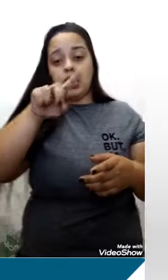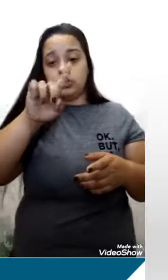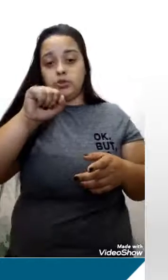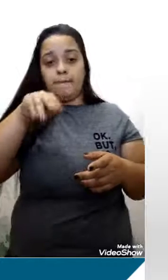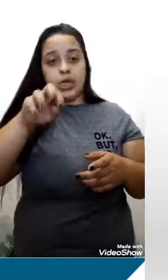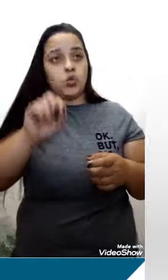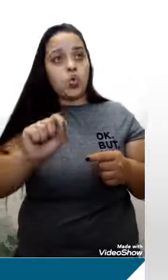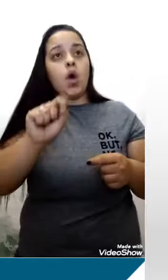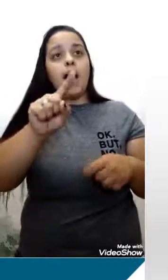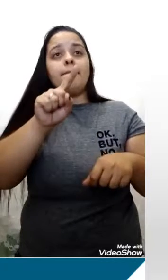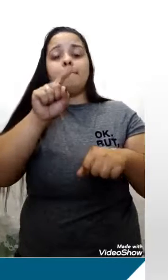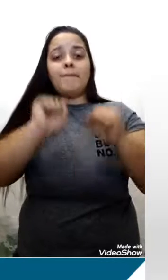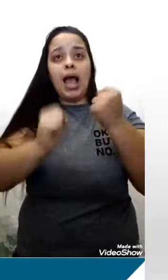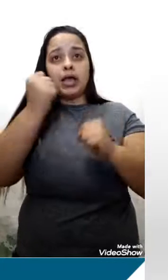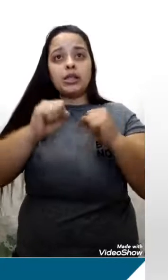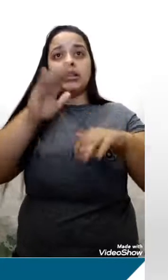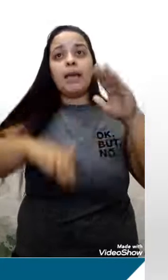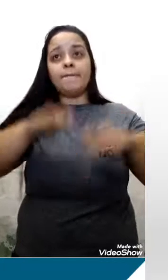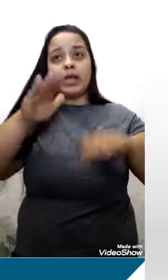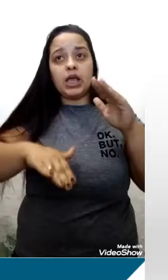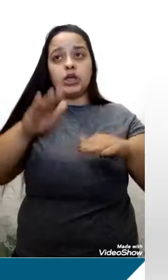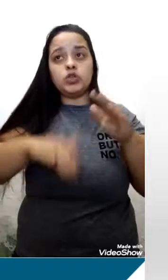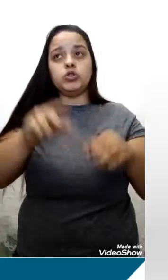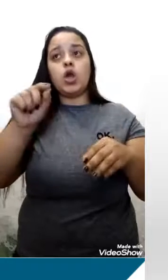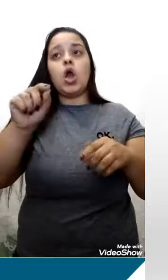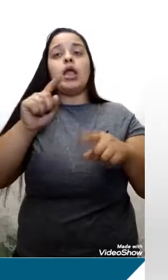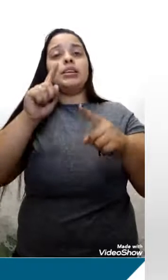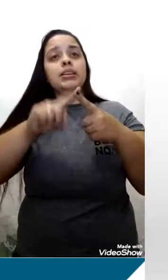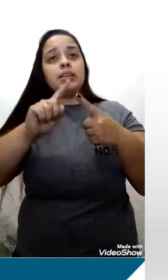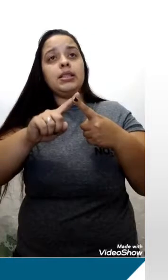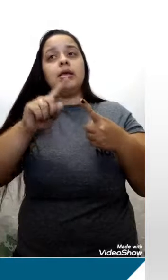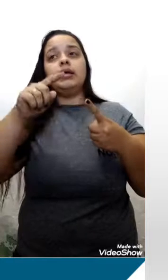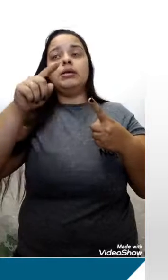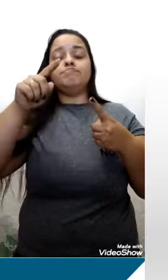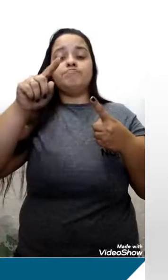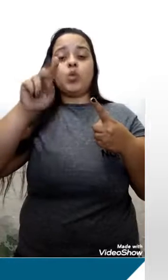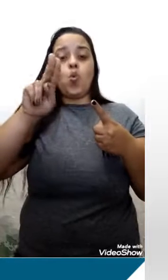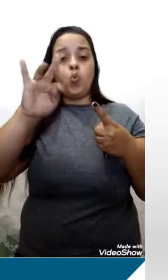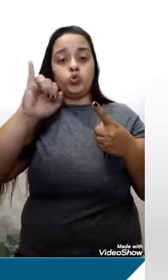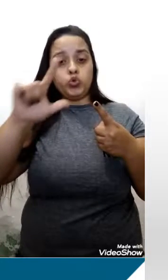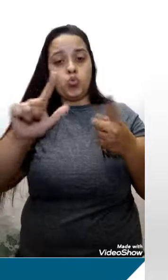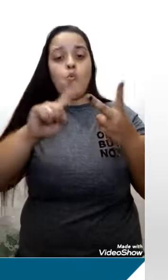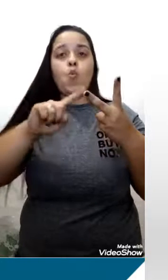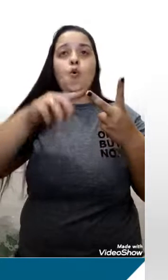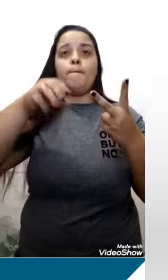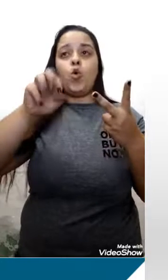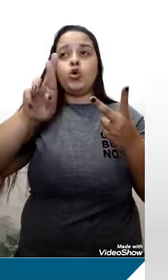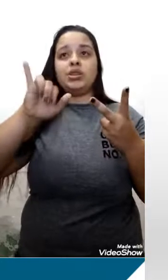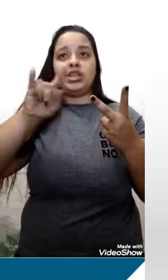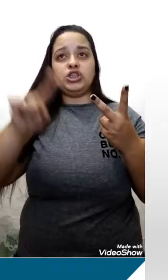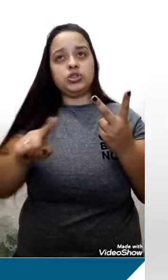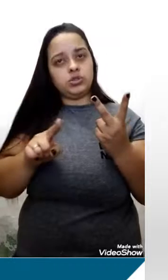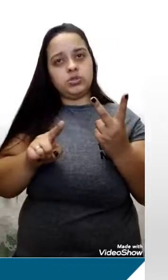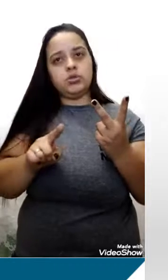uma máquina ele é determinado pelo quociente do trabalho útil pelo trabalho motriz, como nós